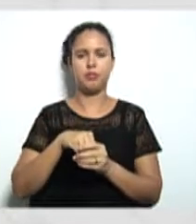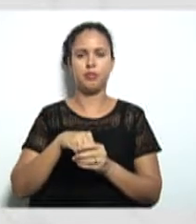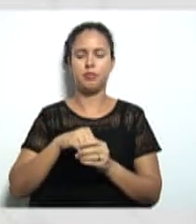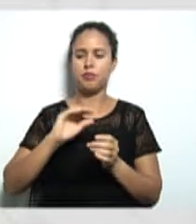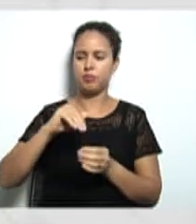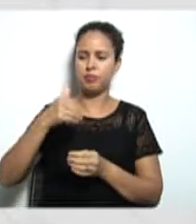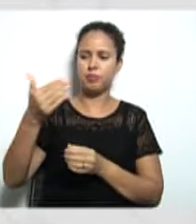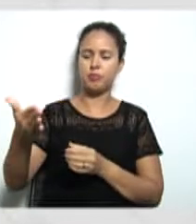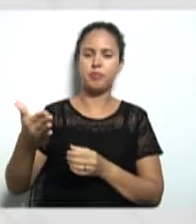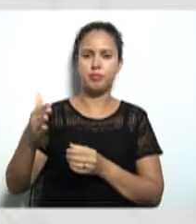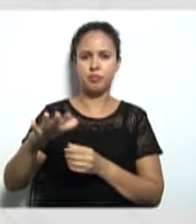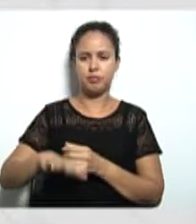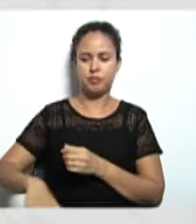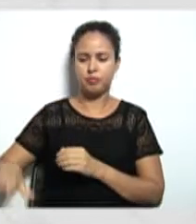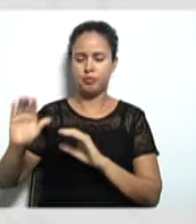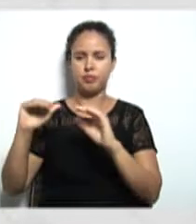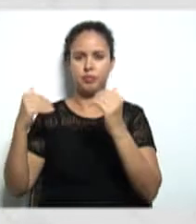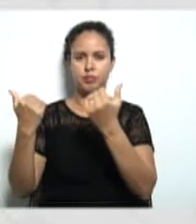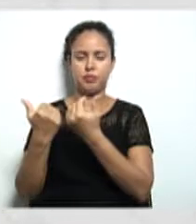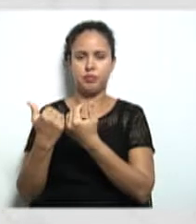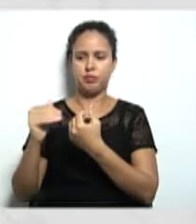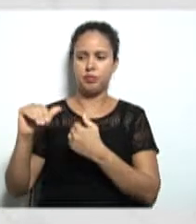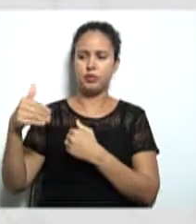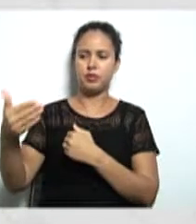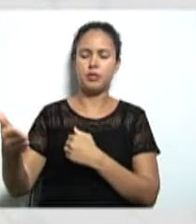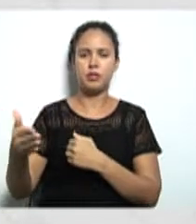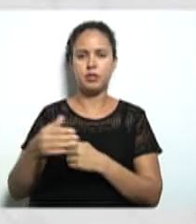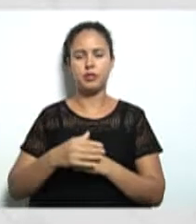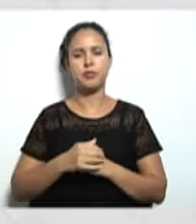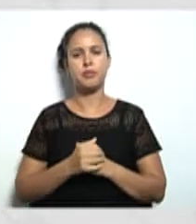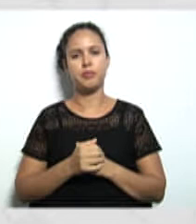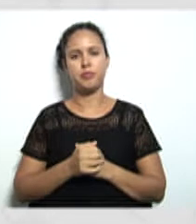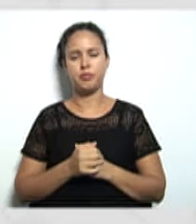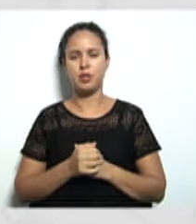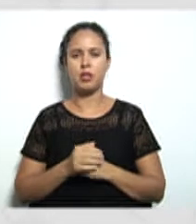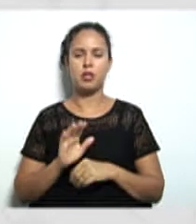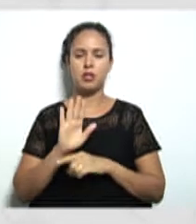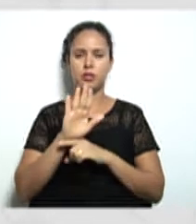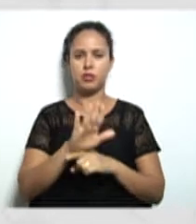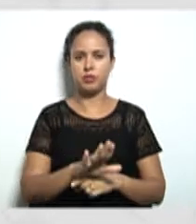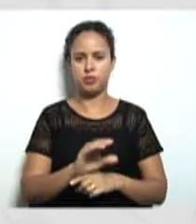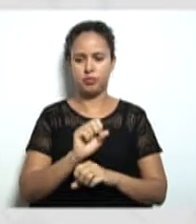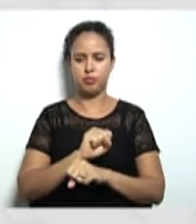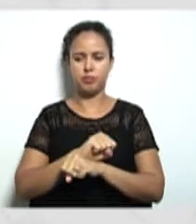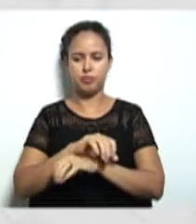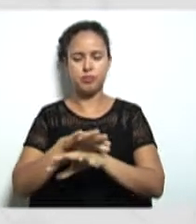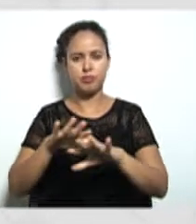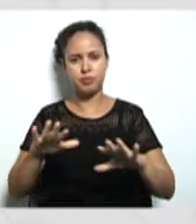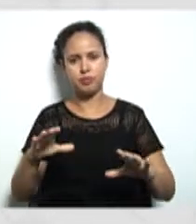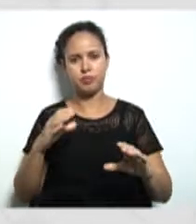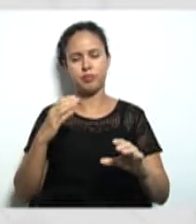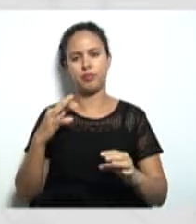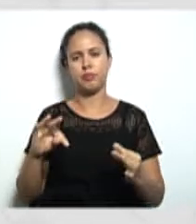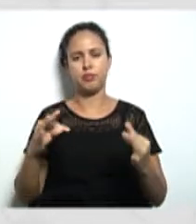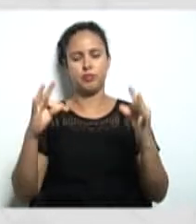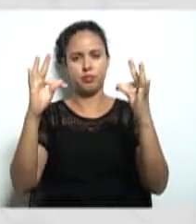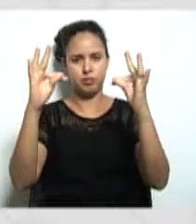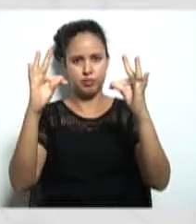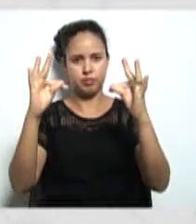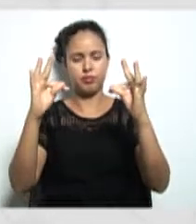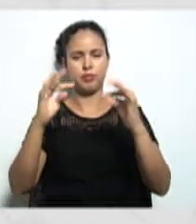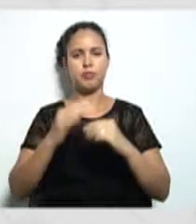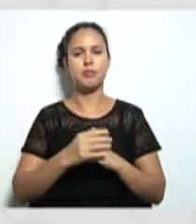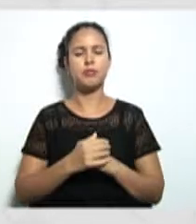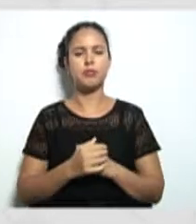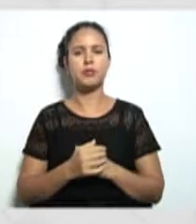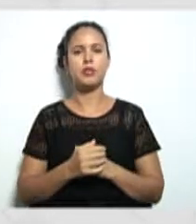externa. Então, também, né, que contribuam para a difusão das tecnologias ou que impactem nos processos de produção das comunidades.